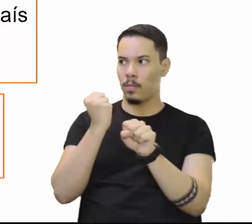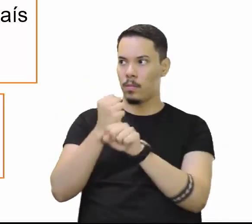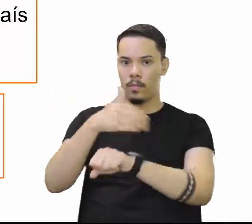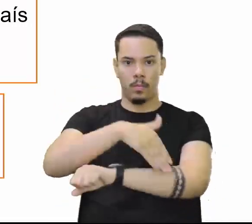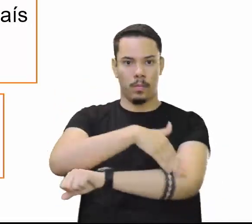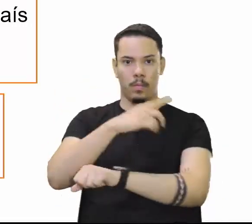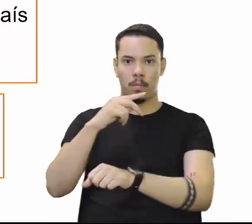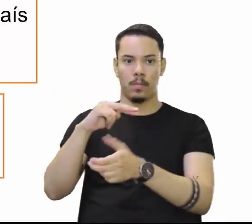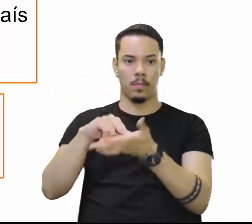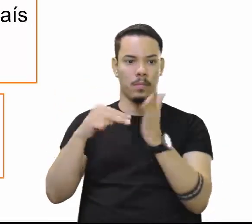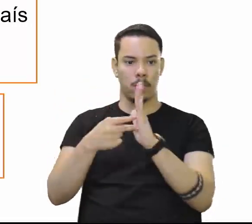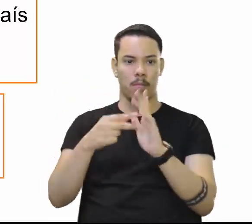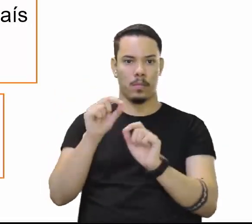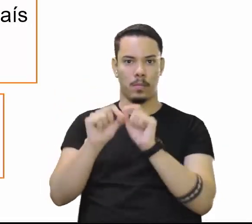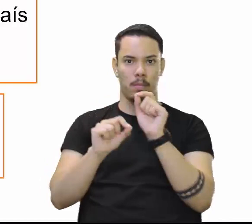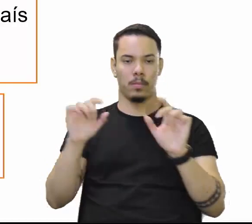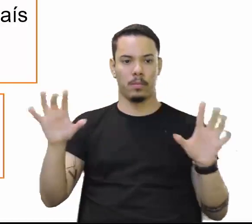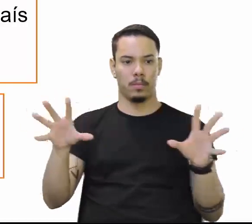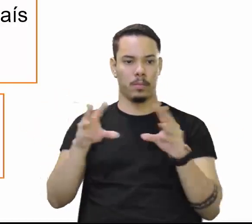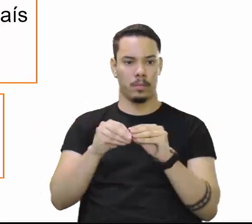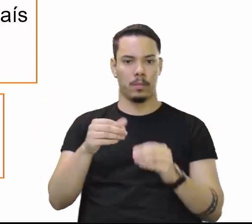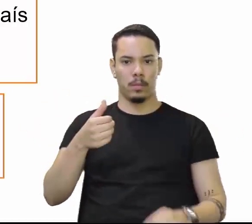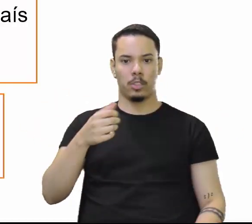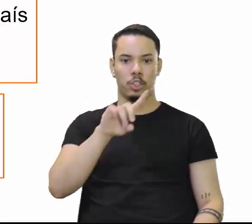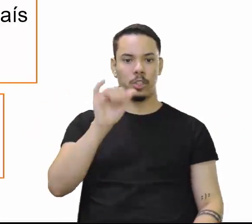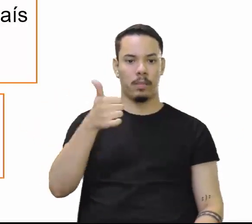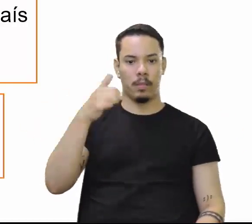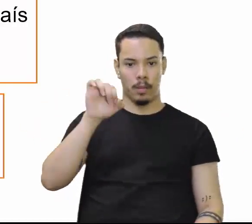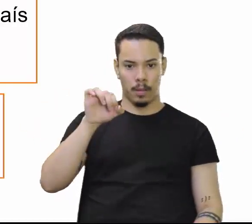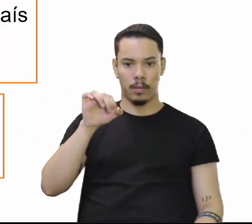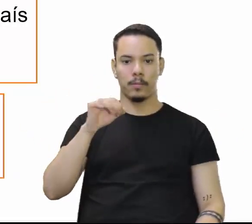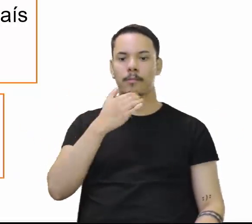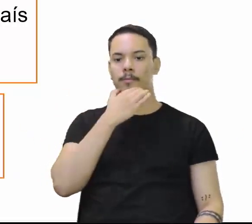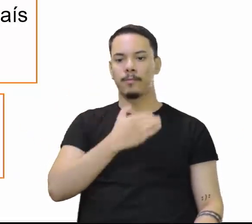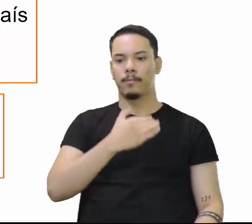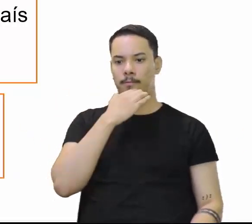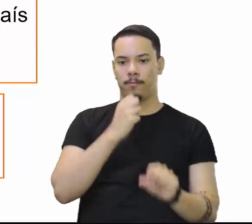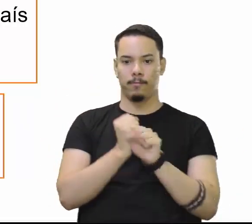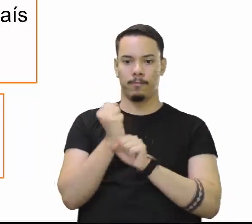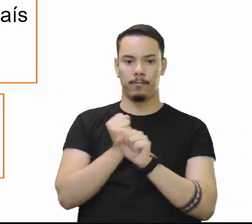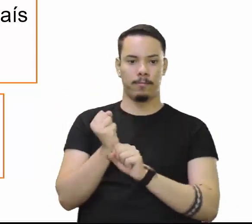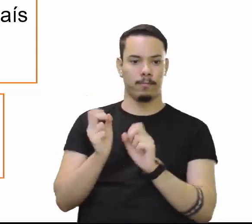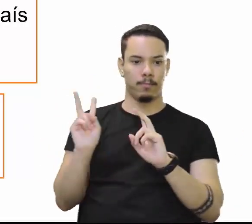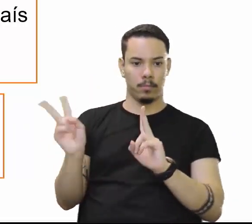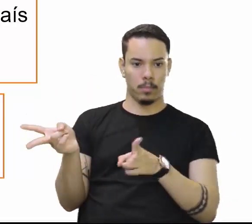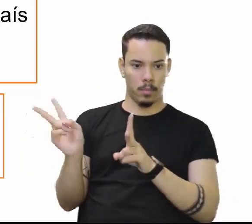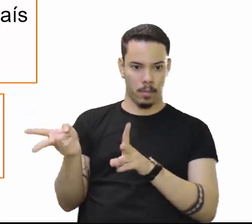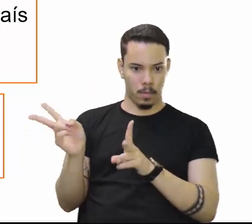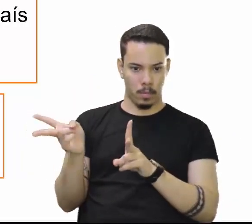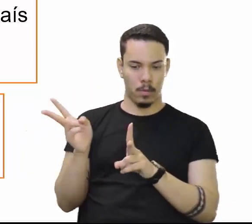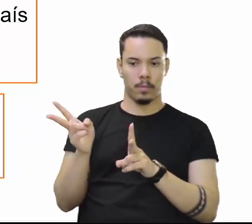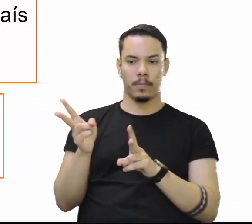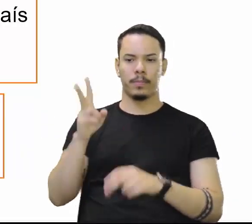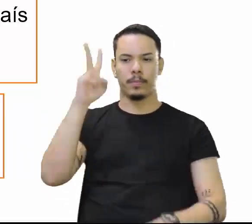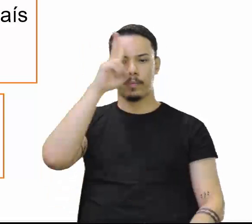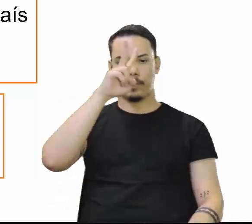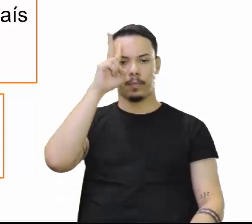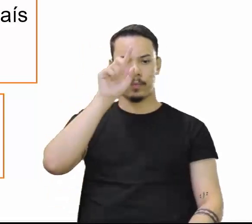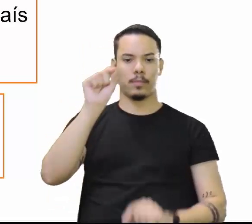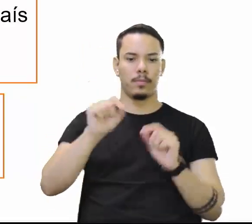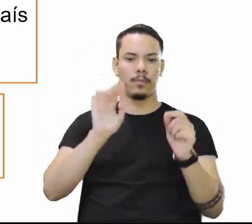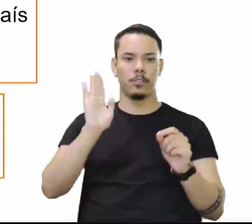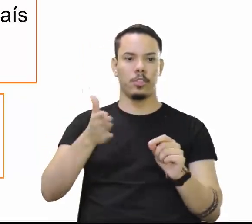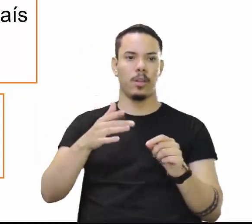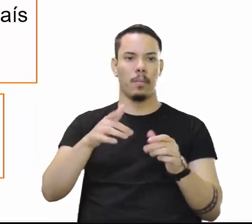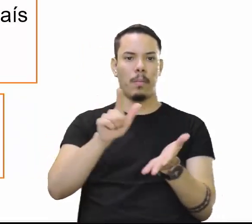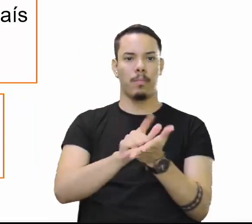rodovia, essa obra seria concluída em 10 de dezembro daquele mesmo ano. Comissão especial. Lembrando que está sendo